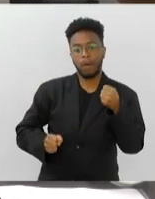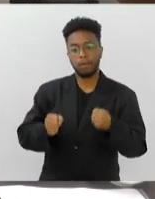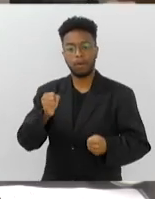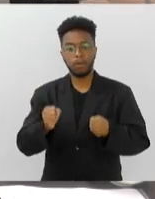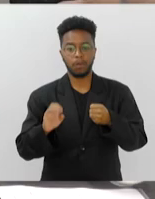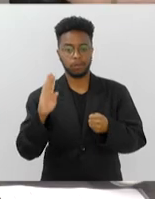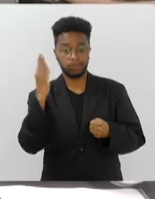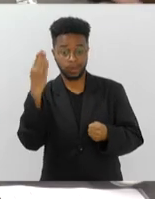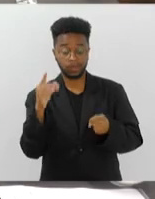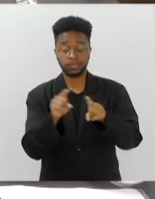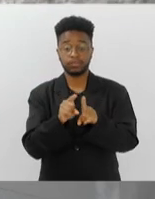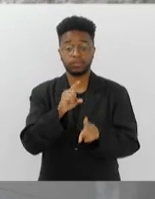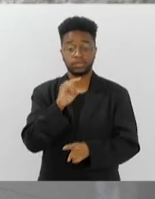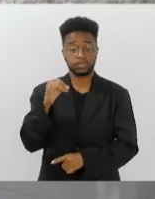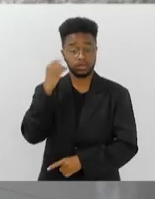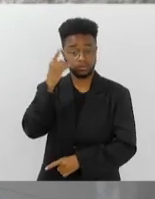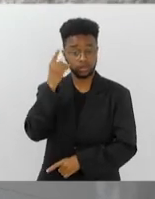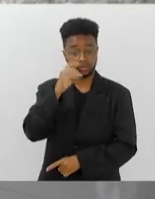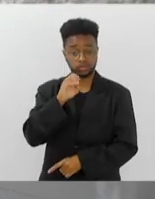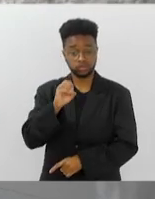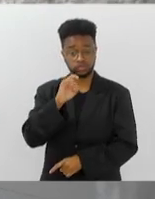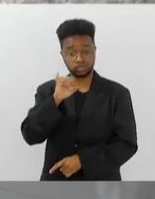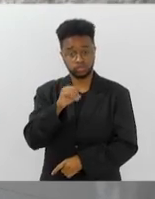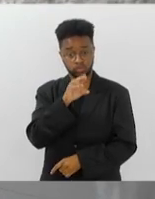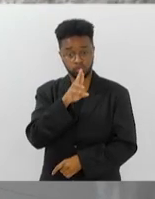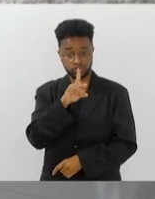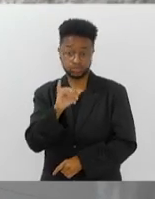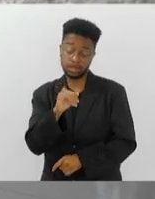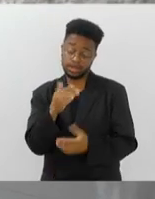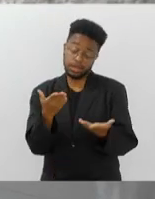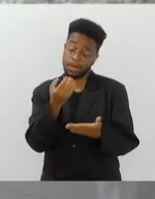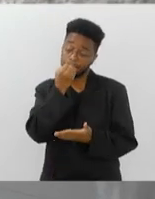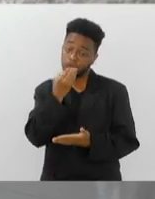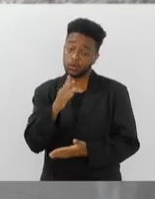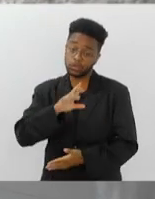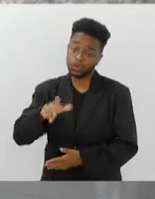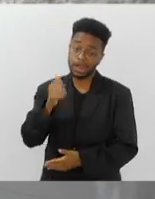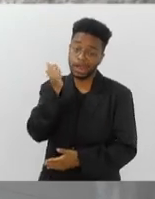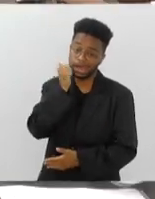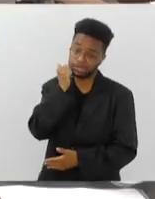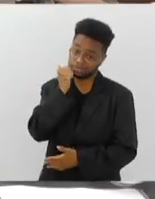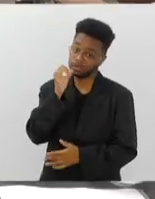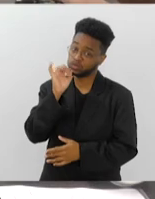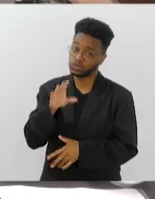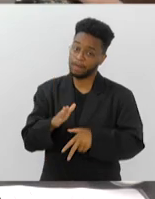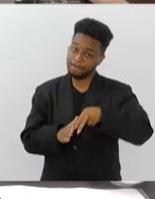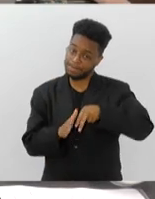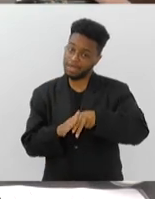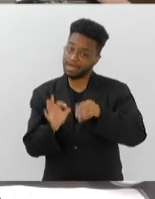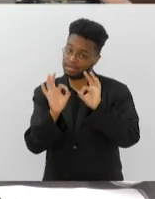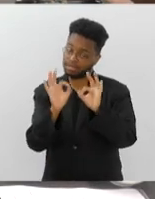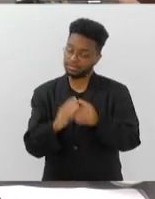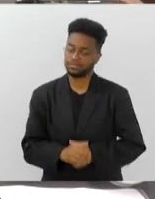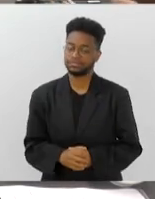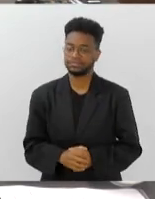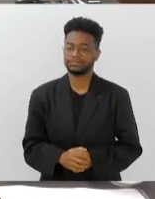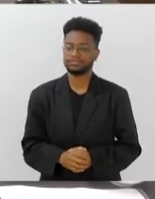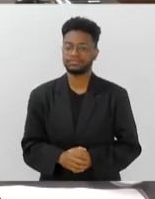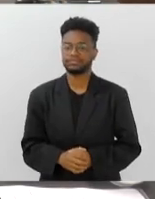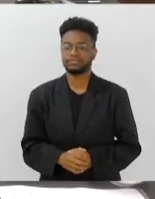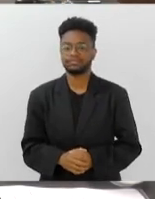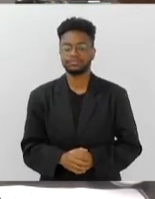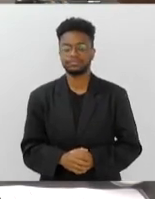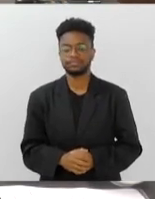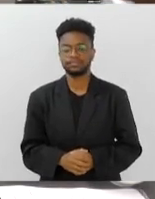com os restaurantes. Uma briga niteroense. Pelo menos não é caras de pau, pelo menos é só perna de pau. Briga niteroense. Então, vamos embora.